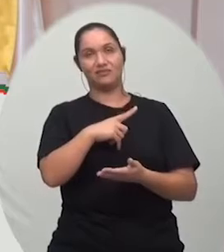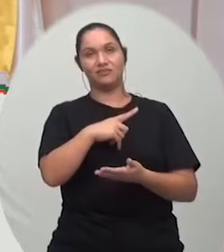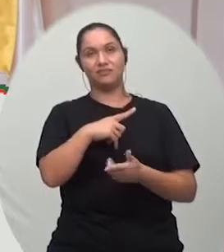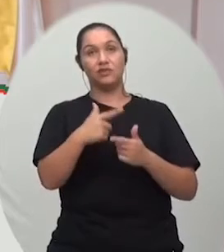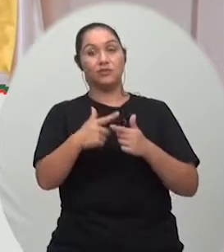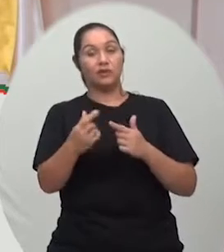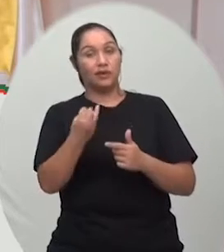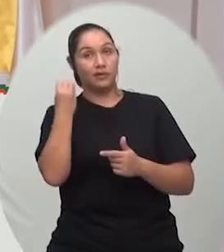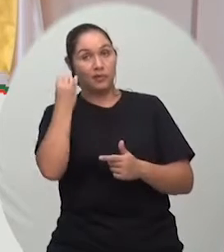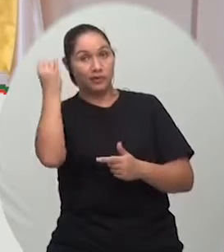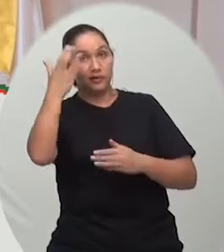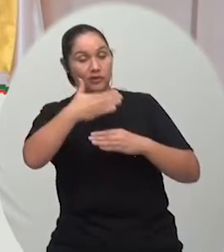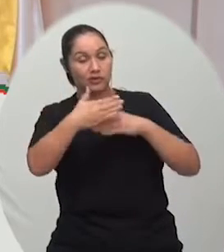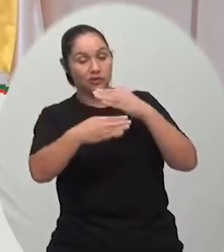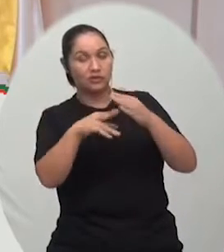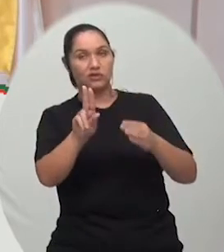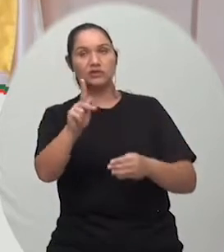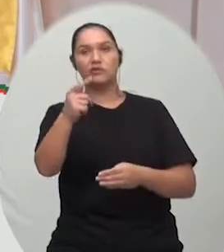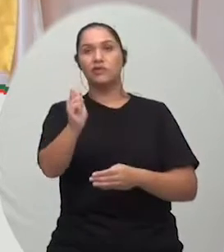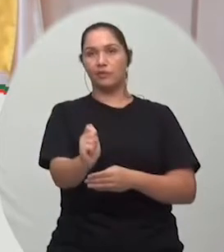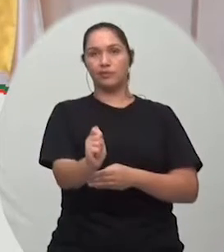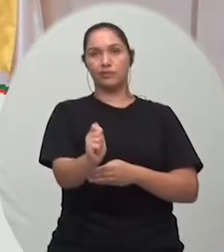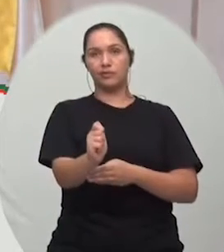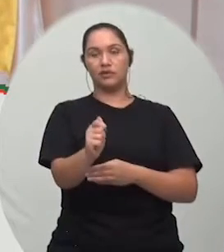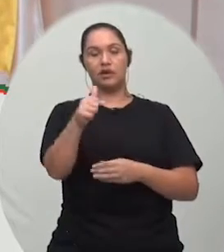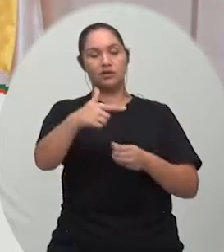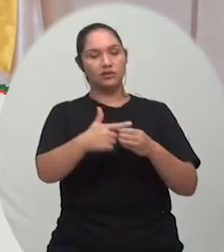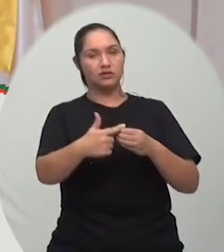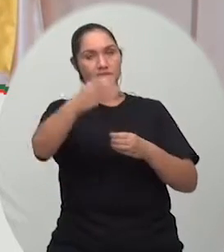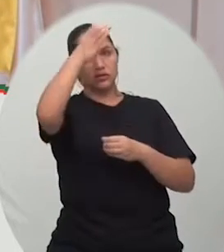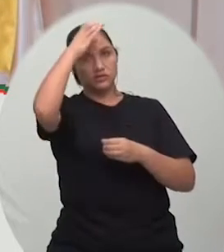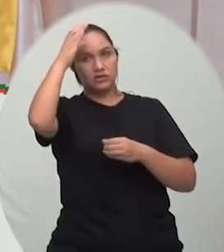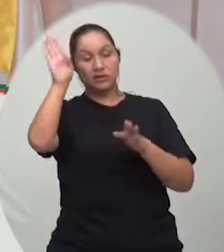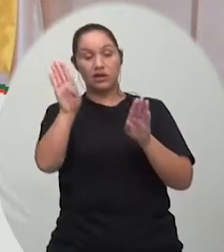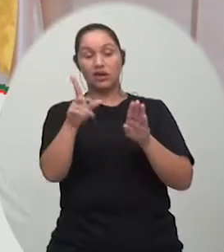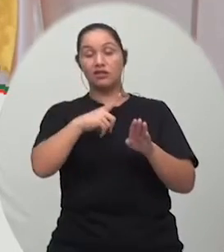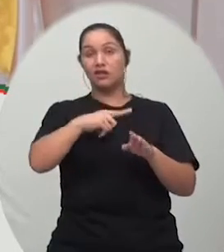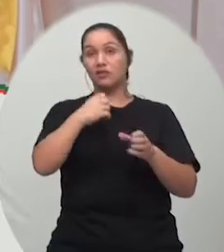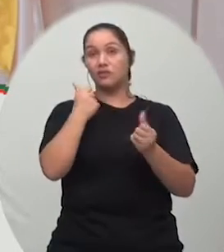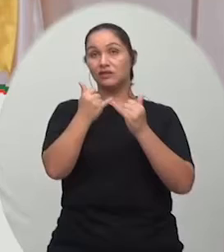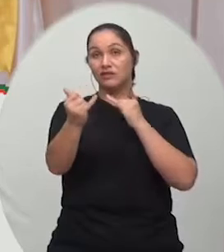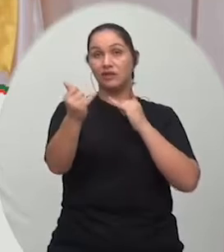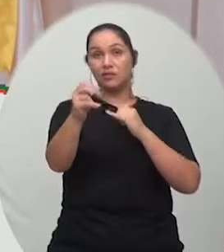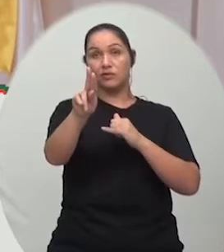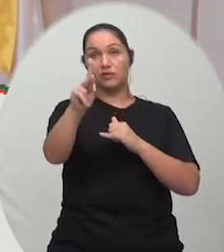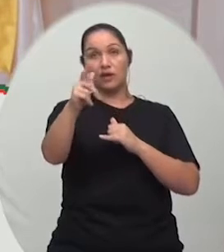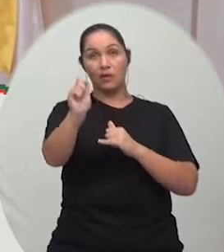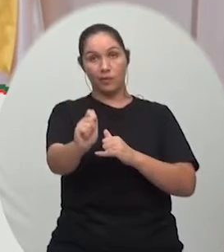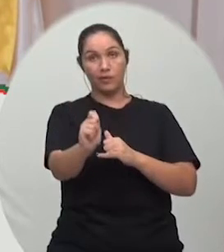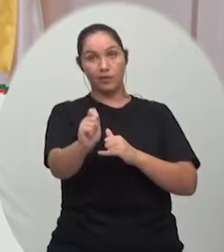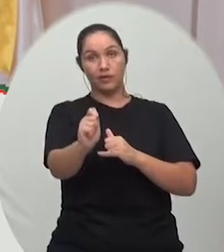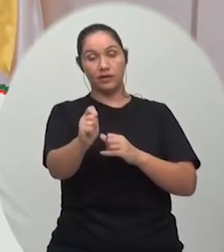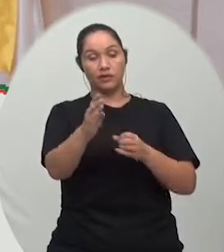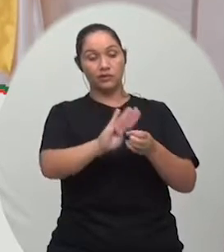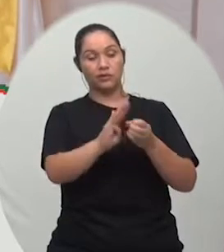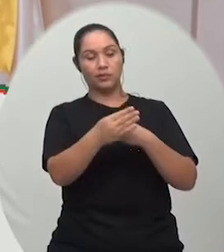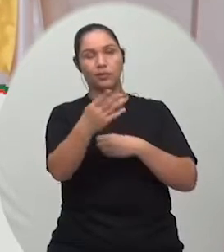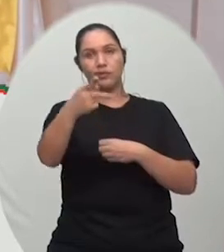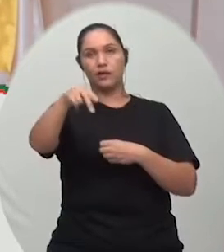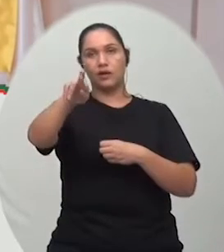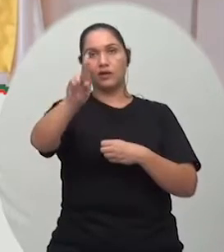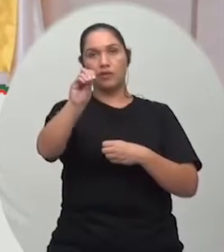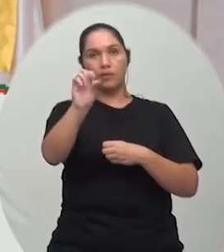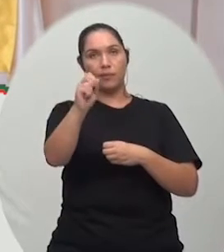muita importância para toda a cidade de Criciúma. Nós temos exemplo da UPA da Próspera, que tem atendido cerca de 8 a 10 mil pessoas por